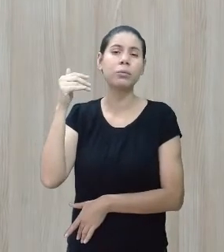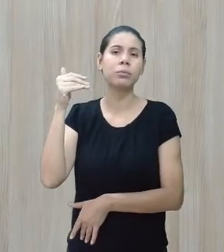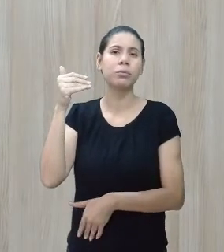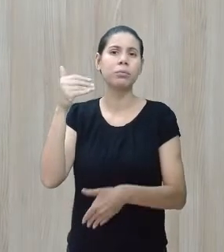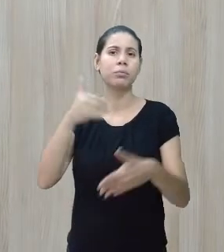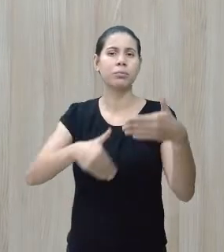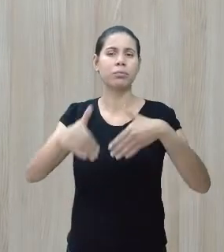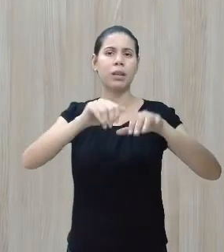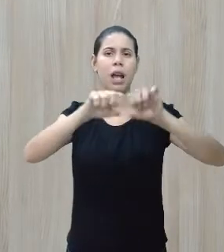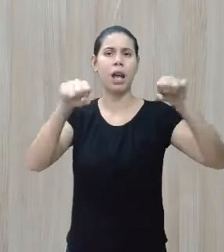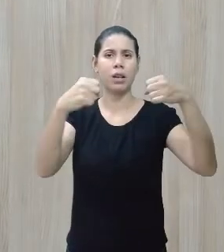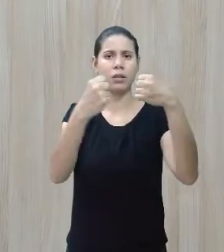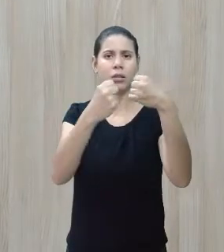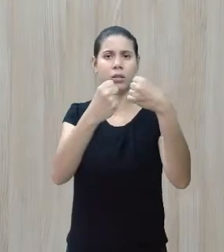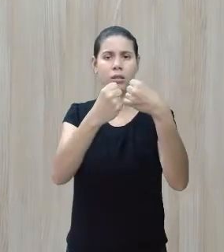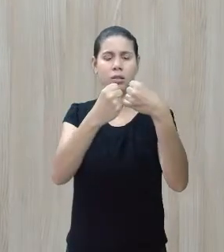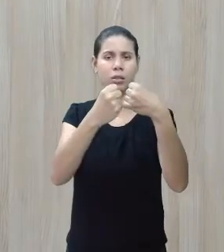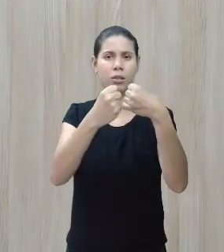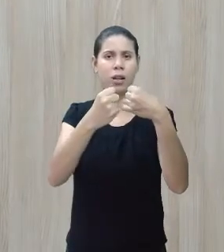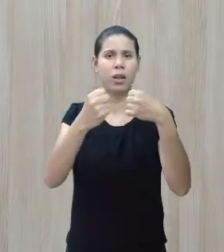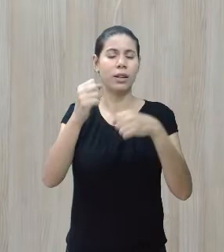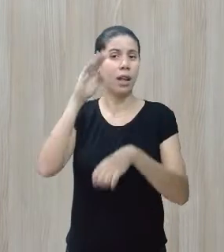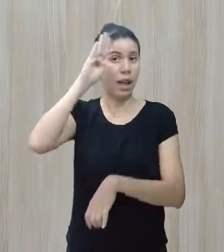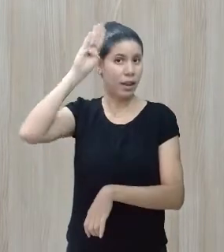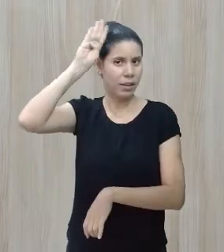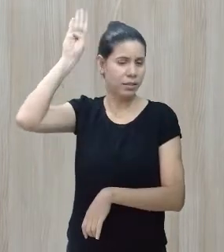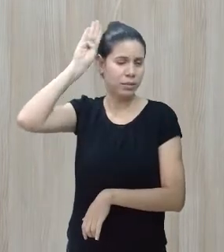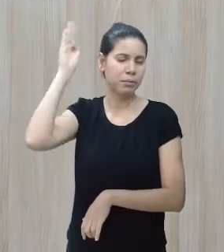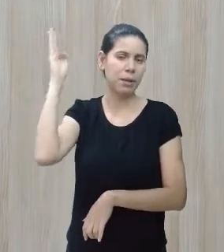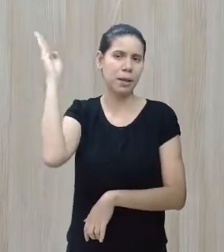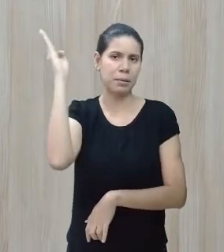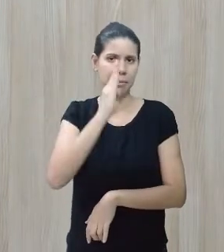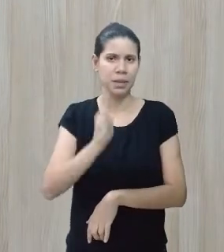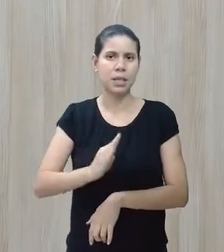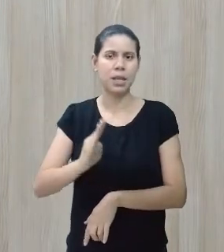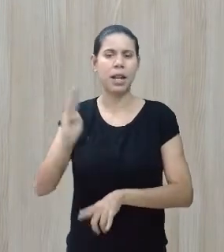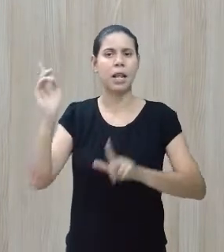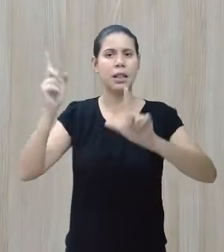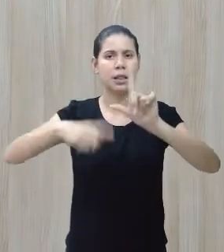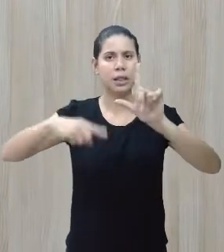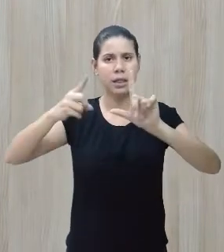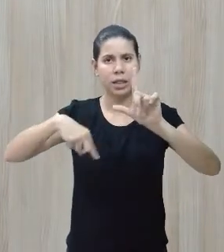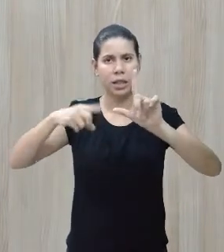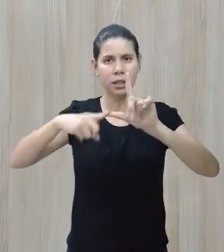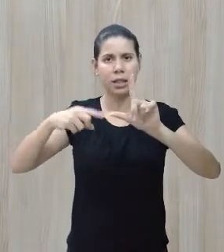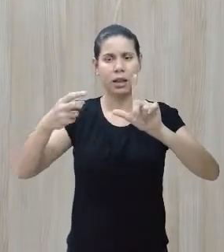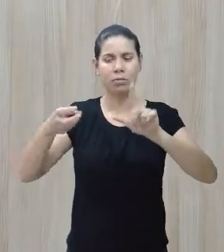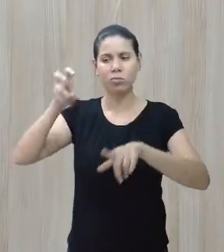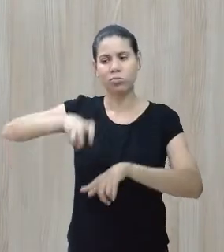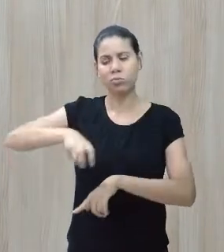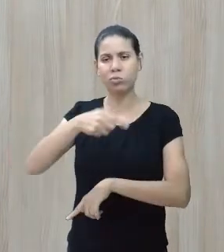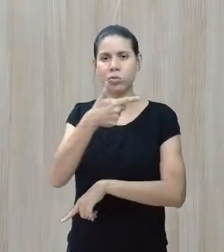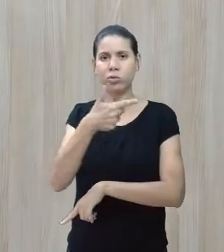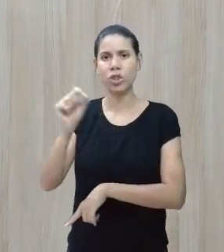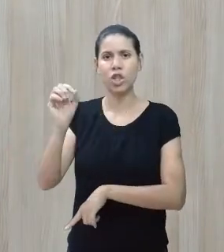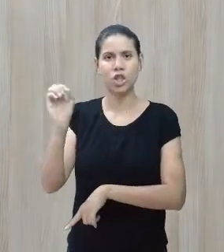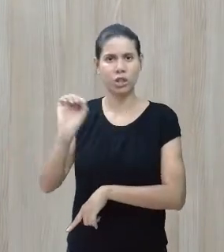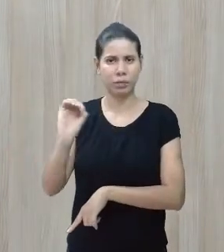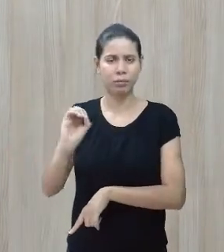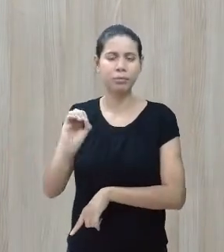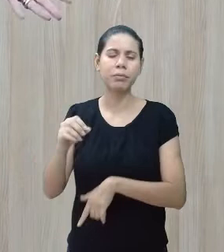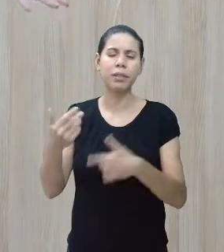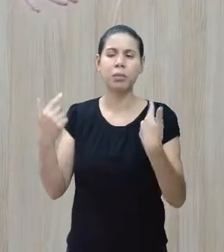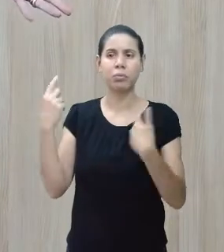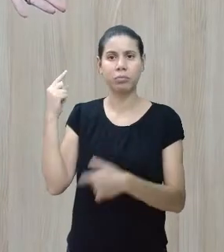Associação Brasileira, Academia Brasileira de Letras, né? Ele é a 20ª cadeira. Então, ele está